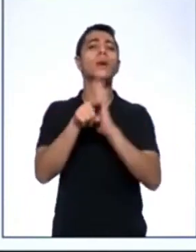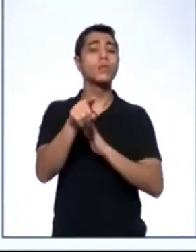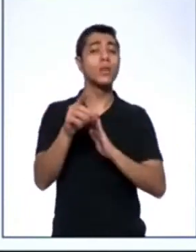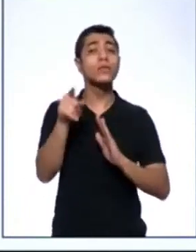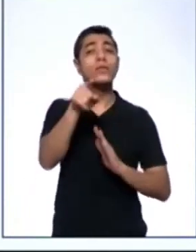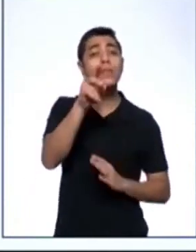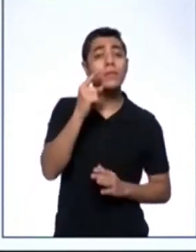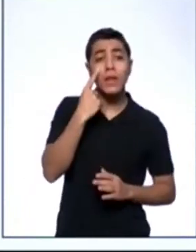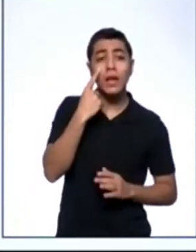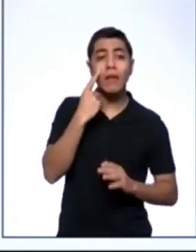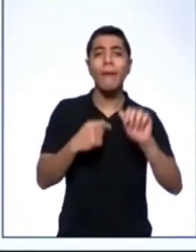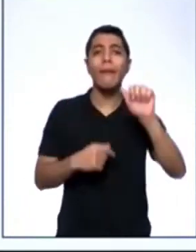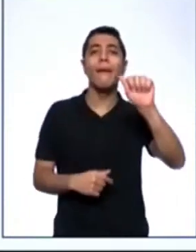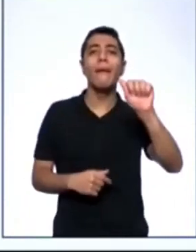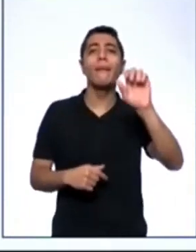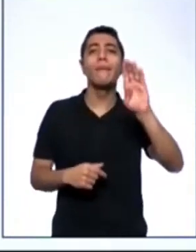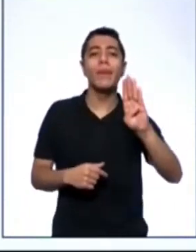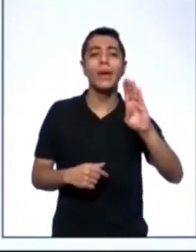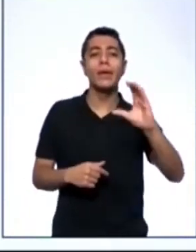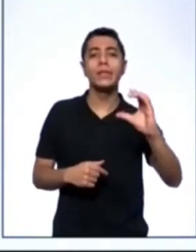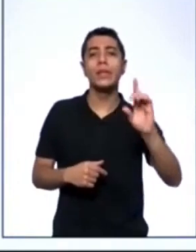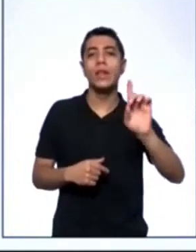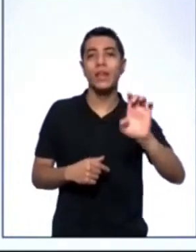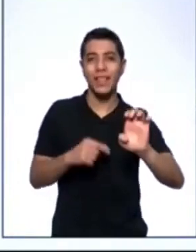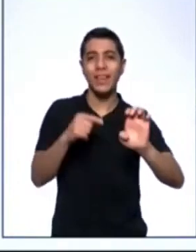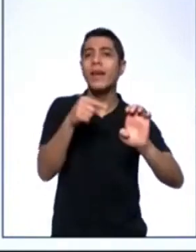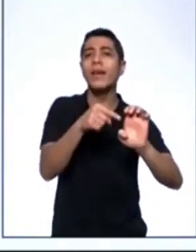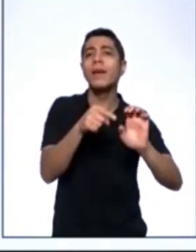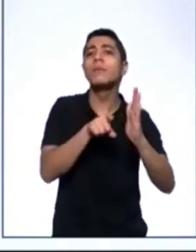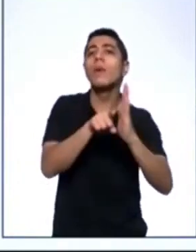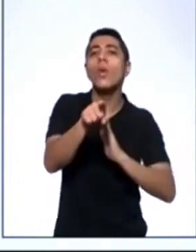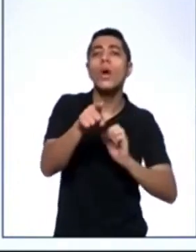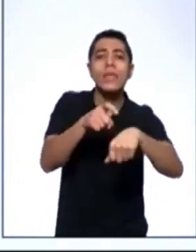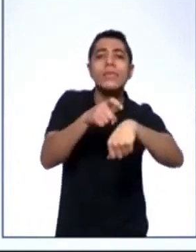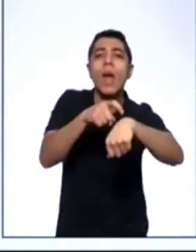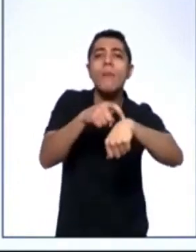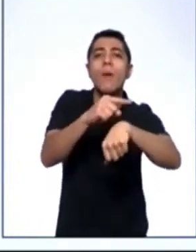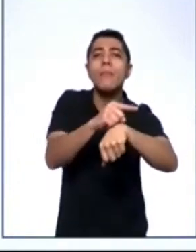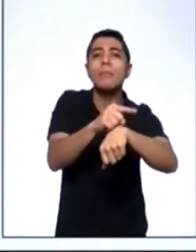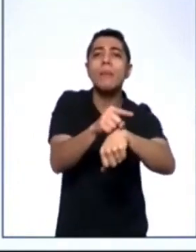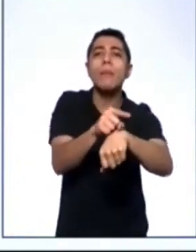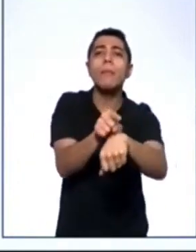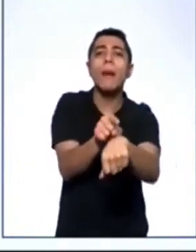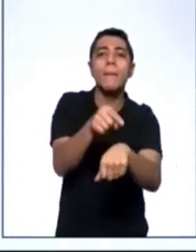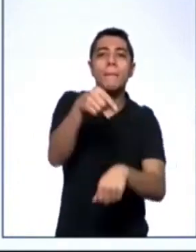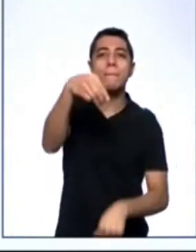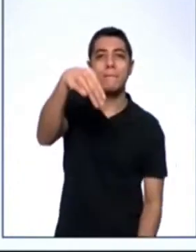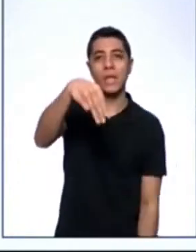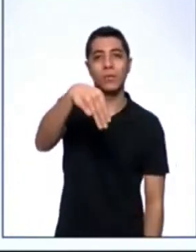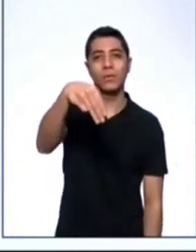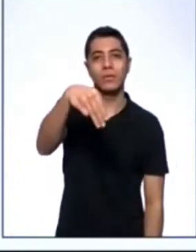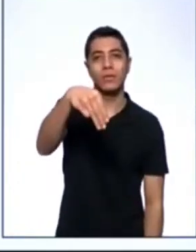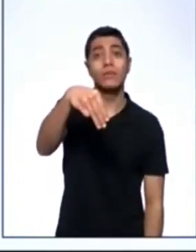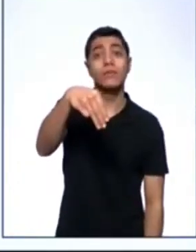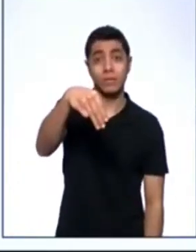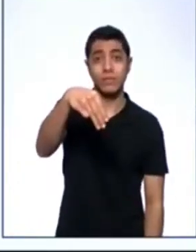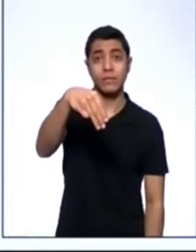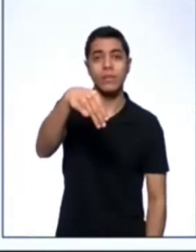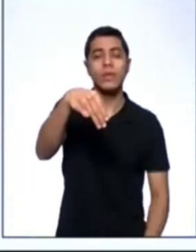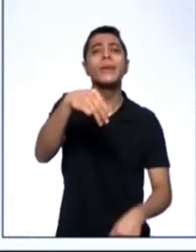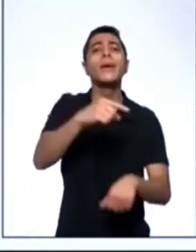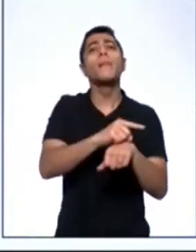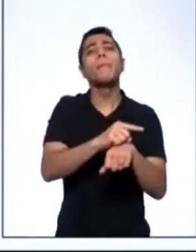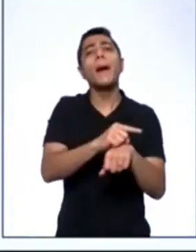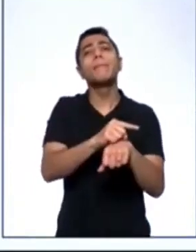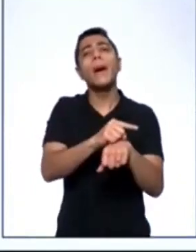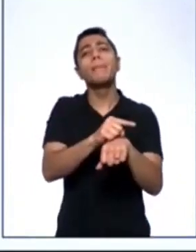quantos minutos até chegar a - 18° Então vamos lá